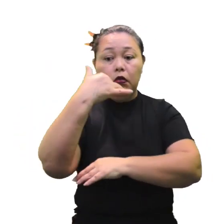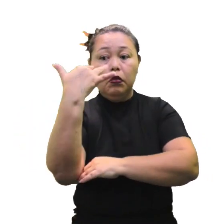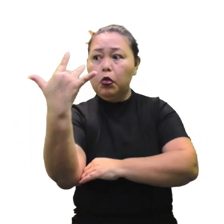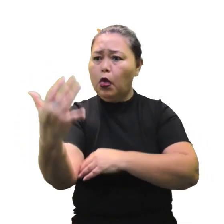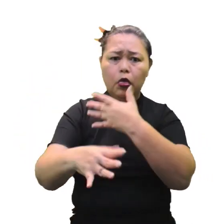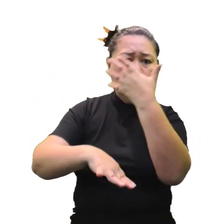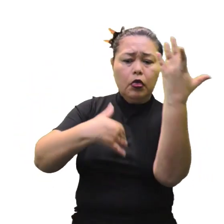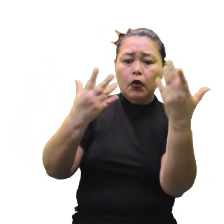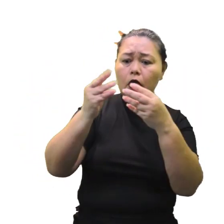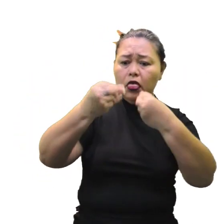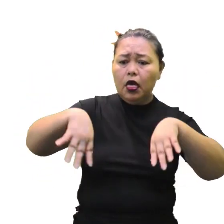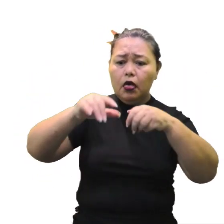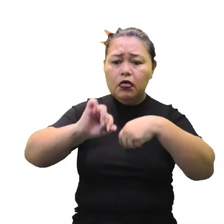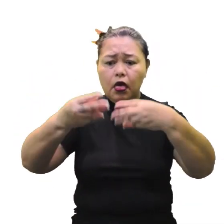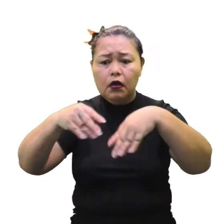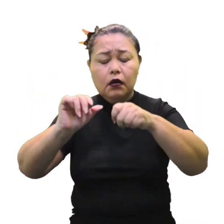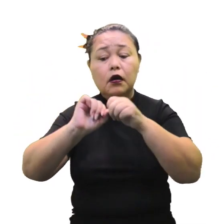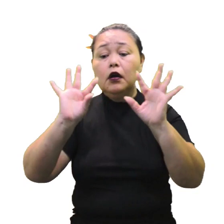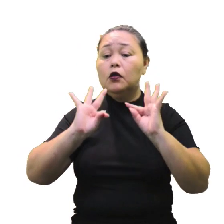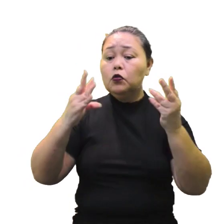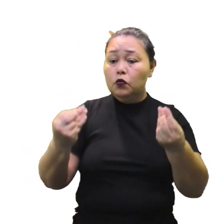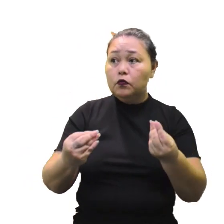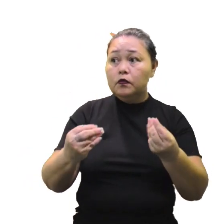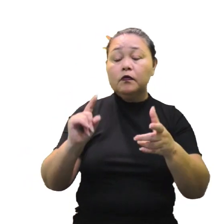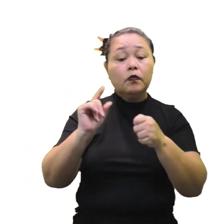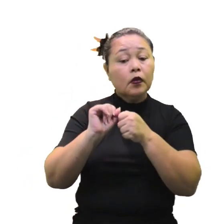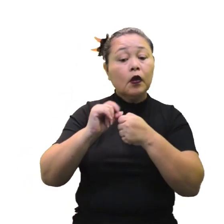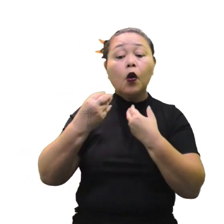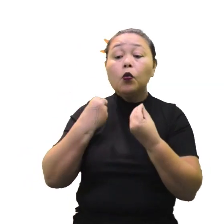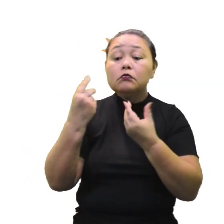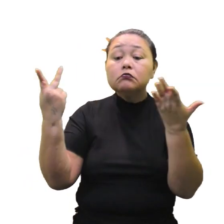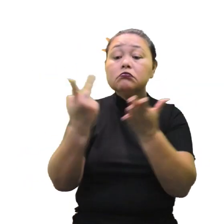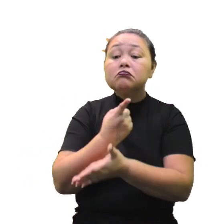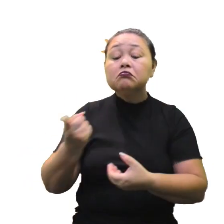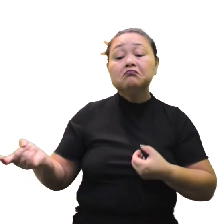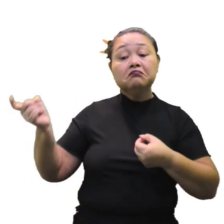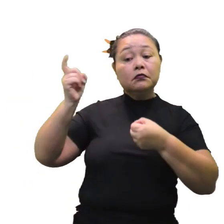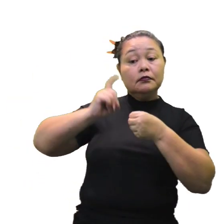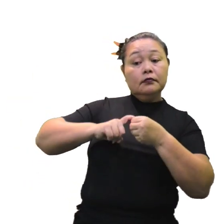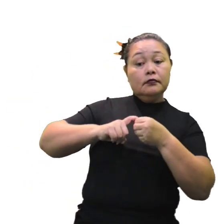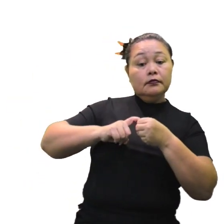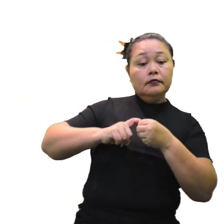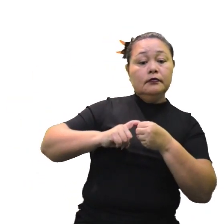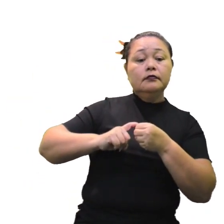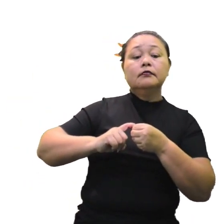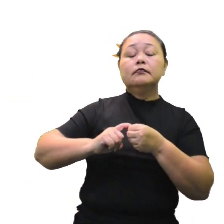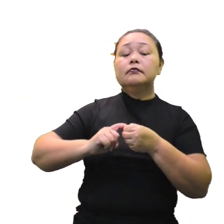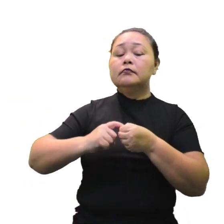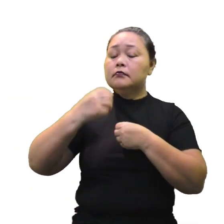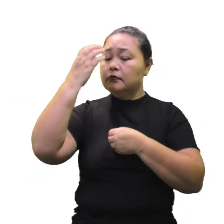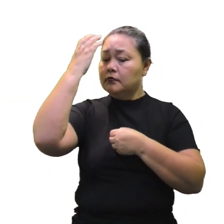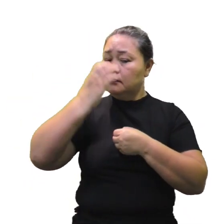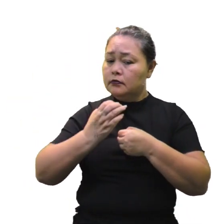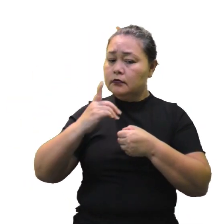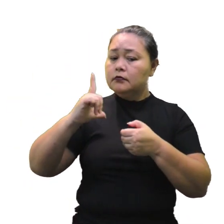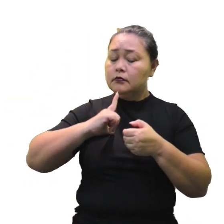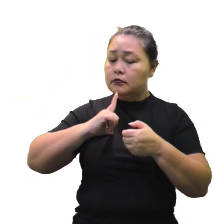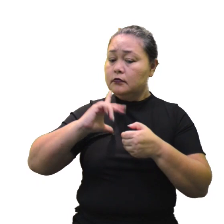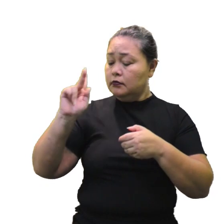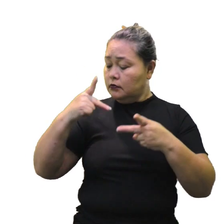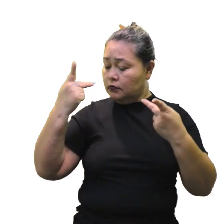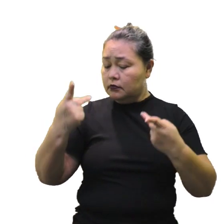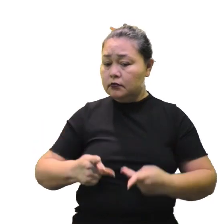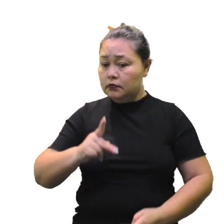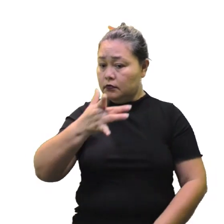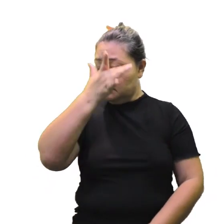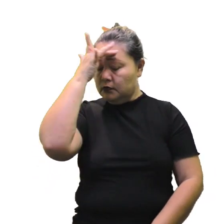e destruir tudo. O que, que nós podemos fazer para reverter isso? Graves alterações que o